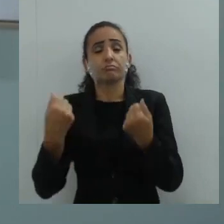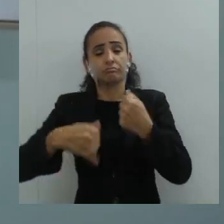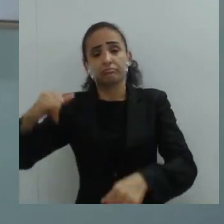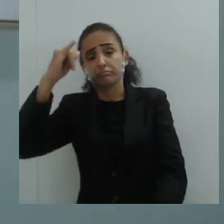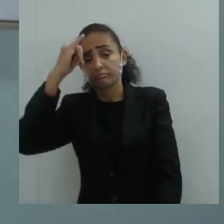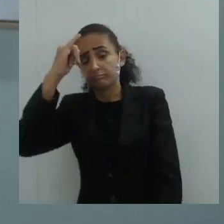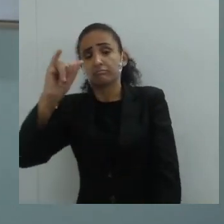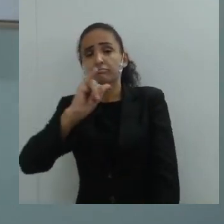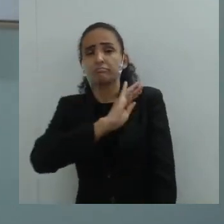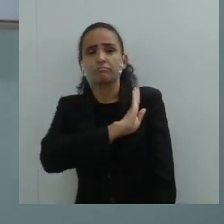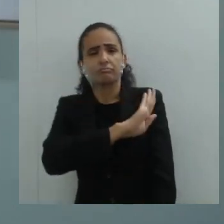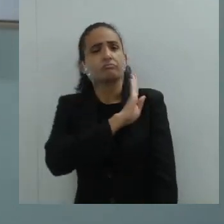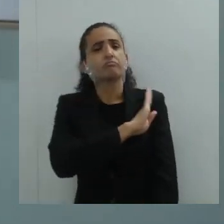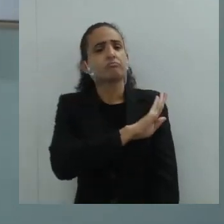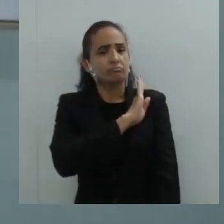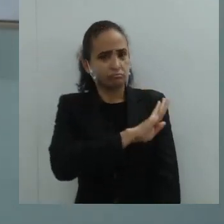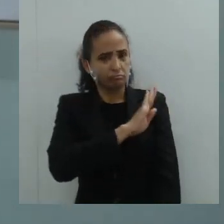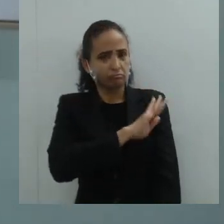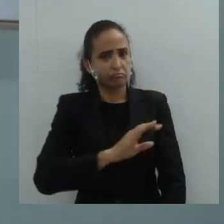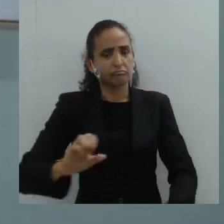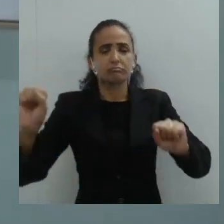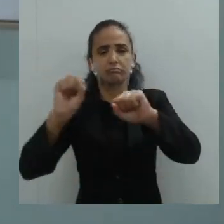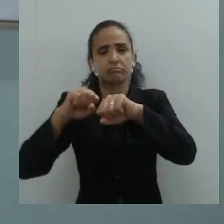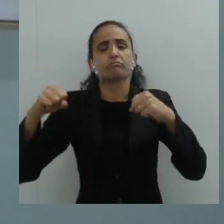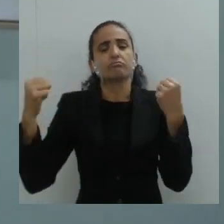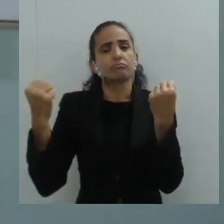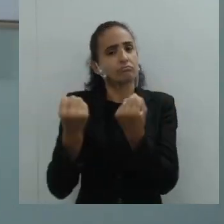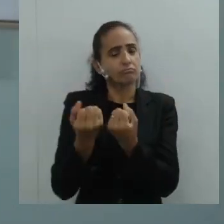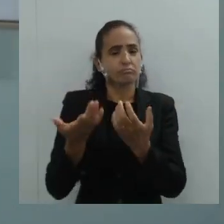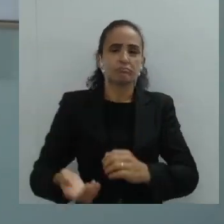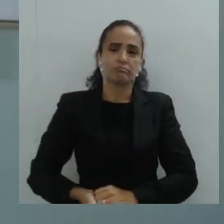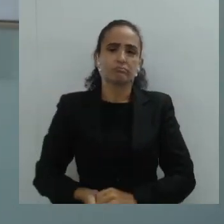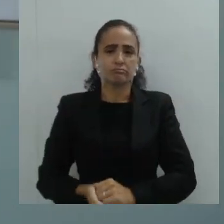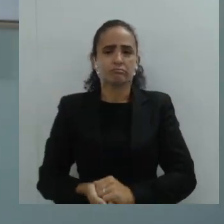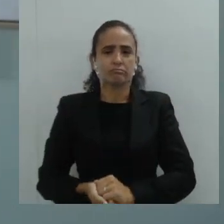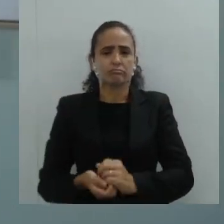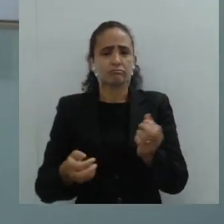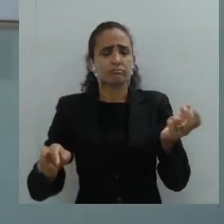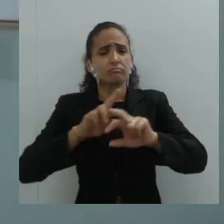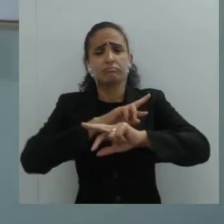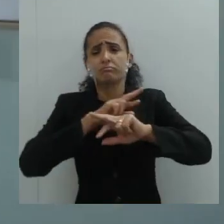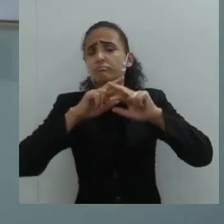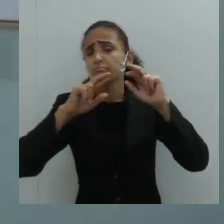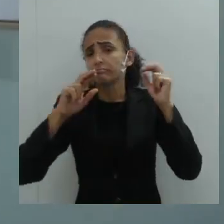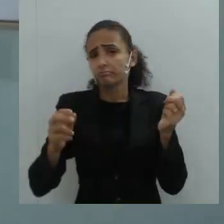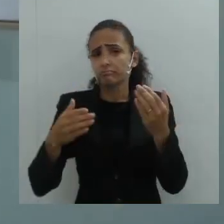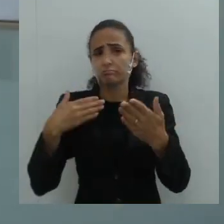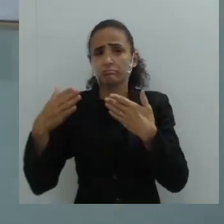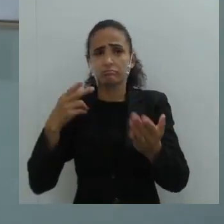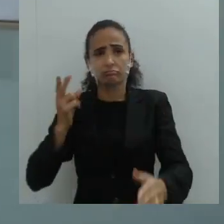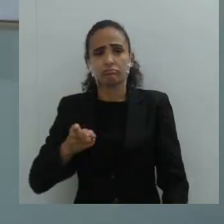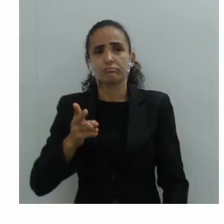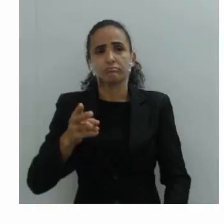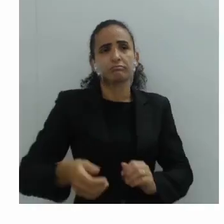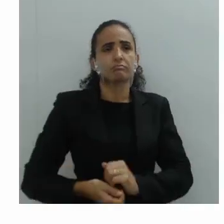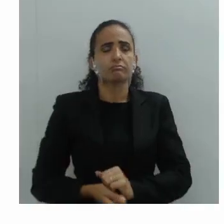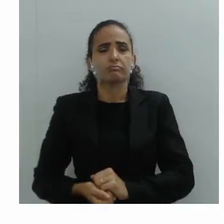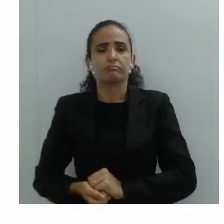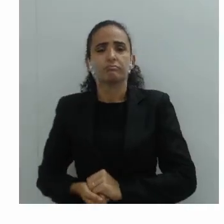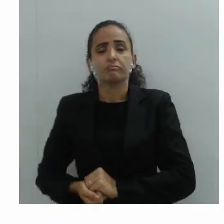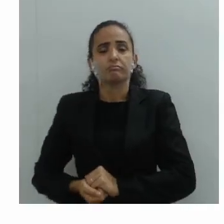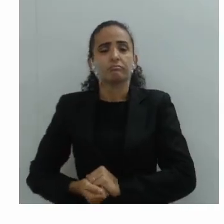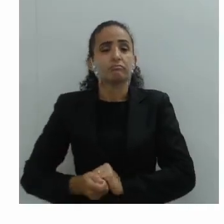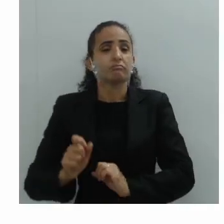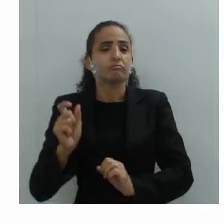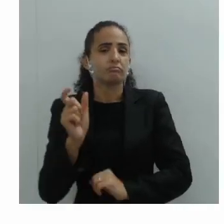de ódio circundante na sociedade. Aliás, os discursos de ódio. Vamos adiante aqui. E aqui trago